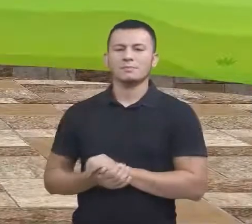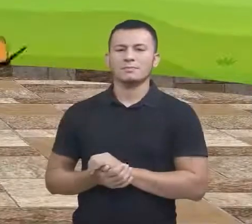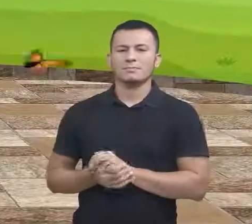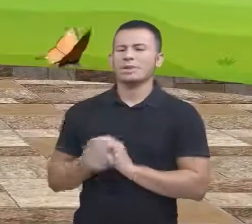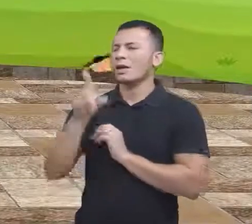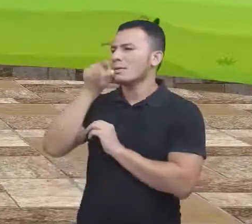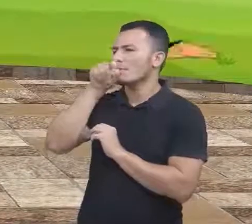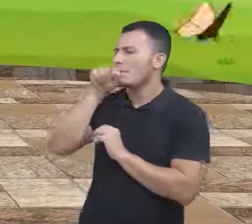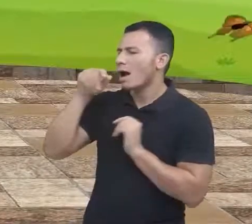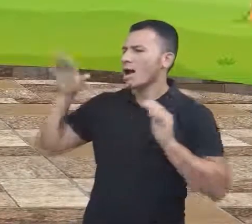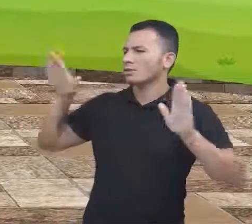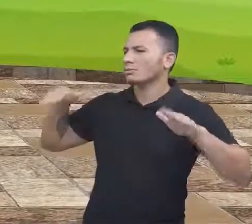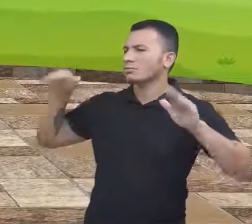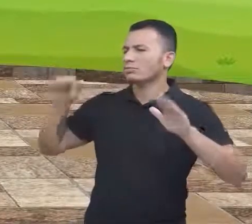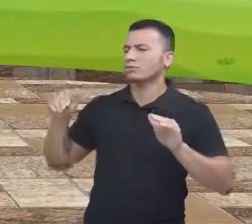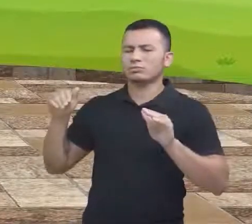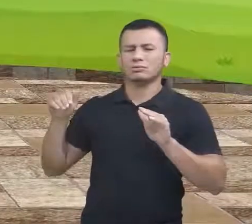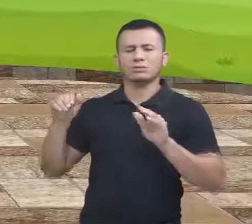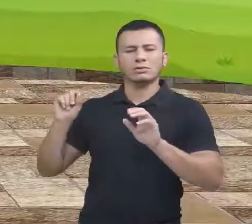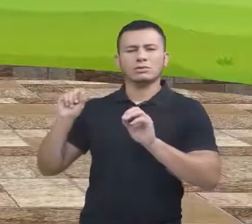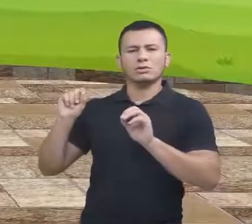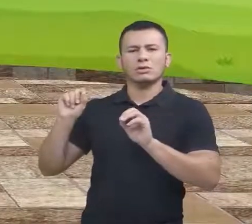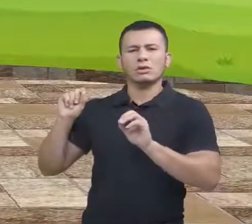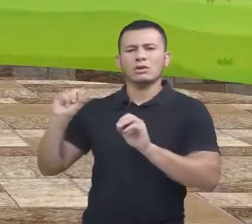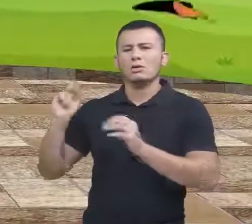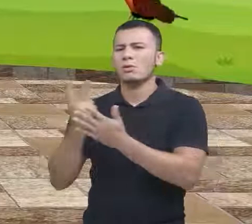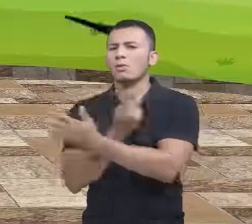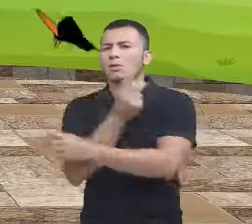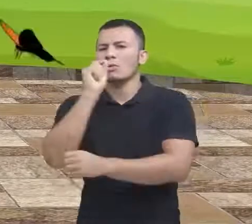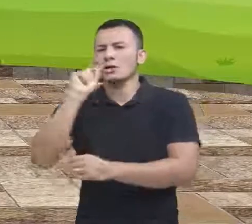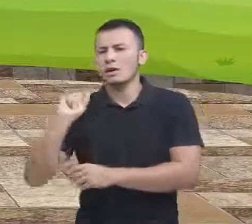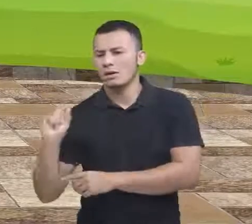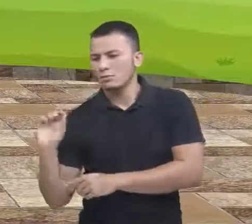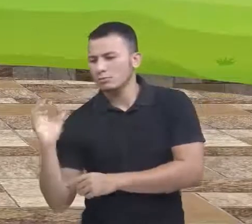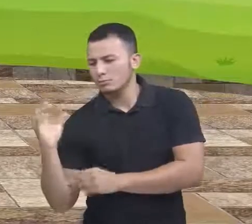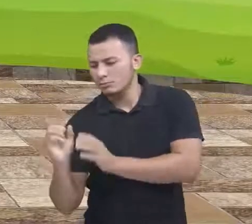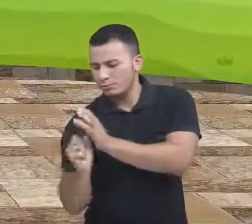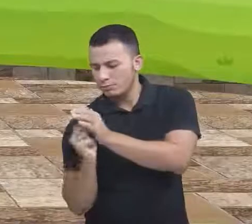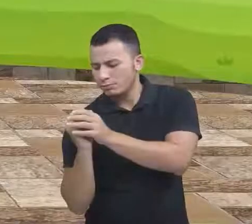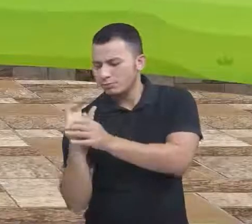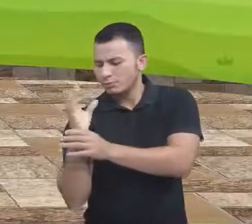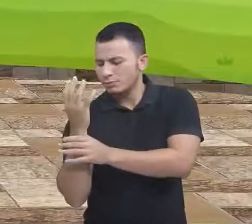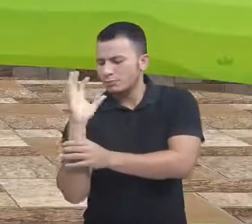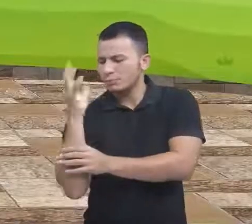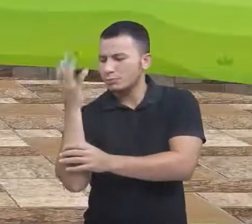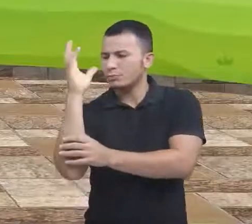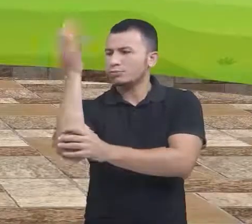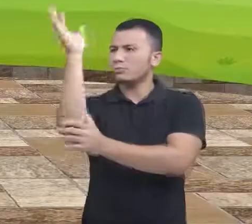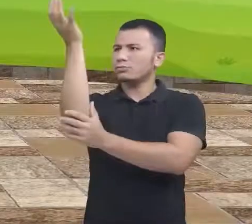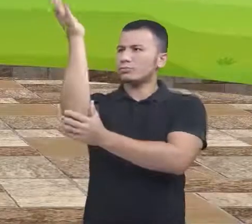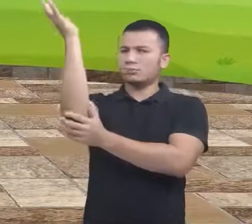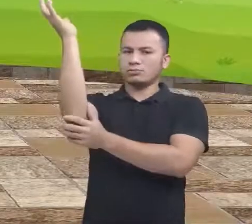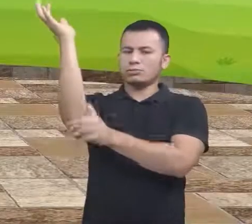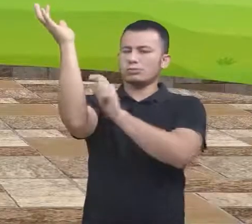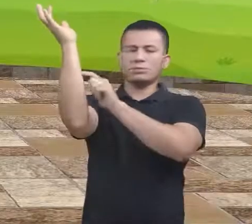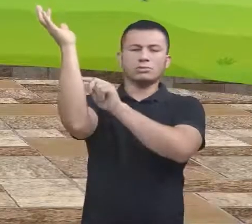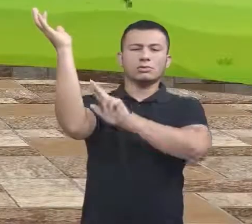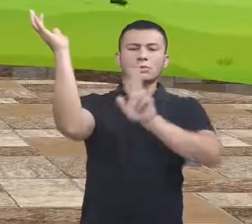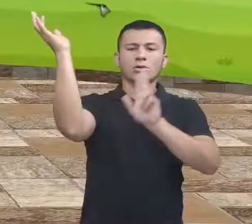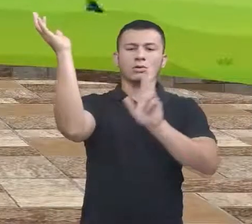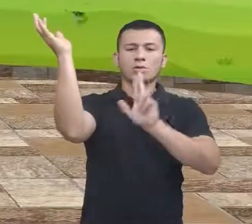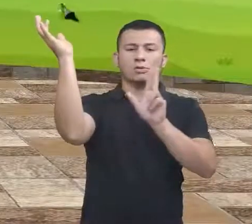pássaros Mas de repente cresceu uma árvore essa árvore era a árvore do